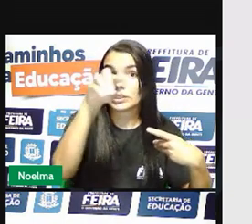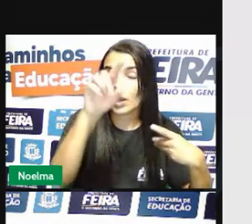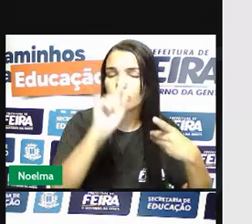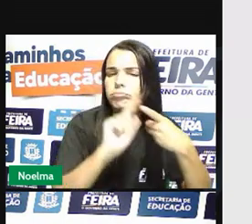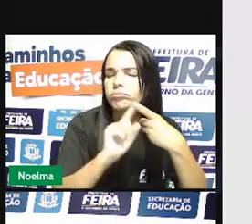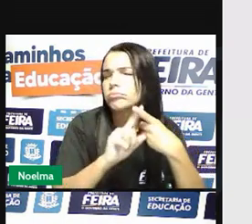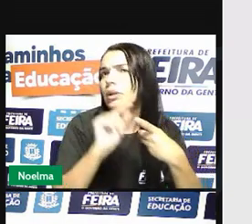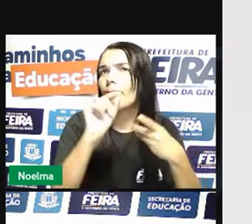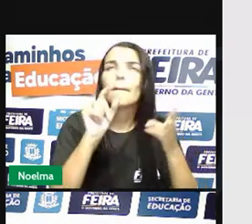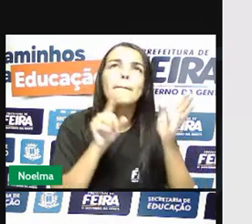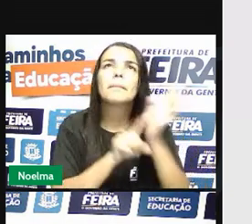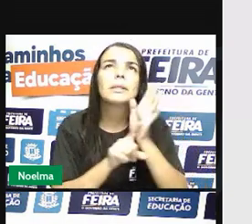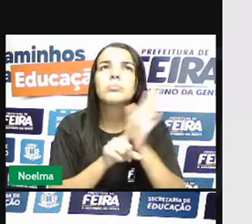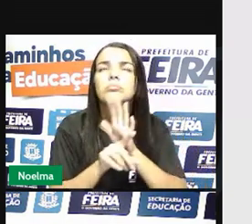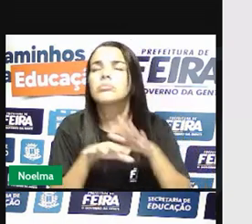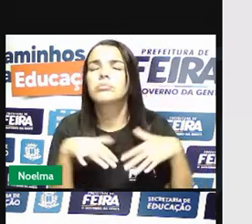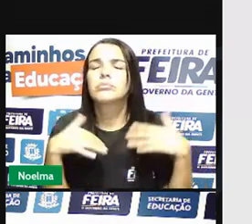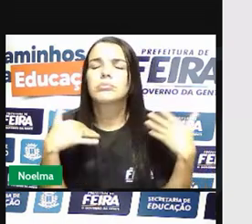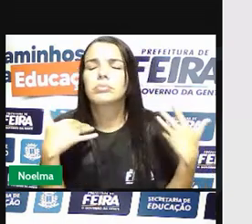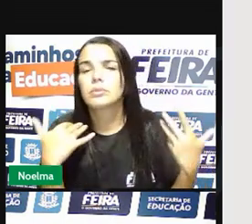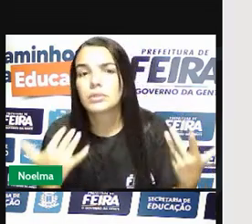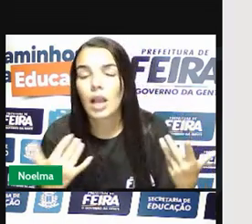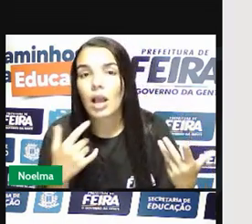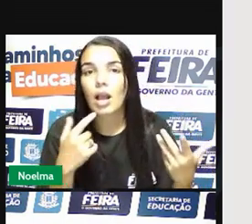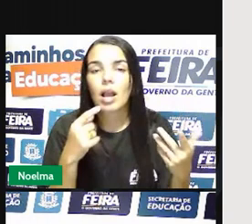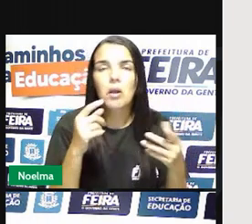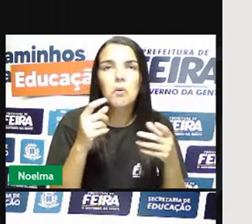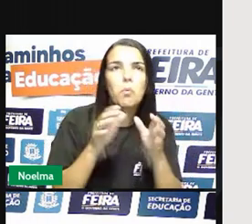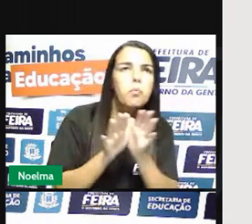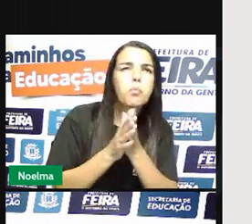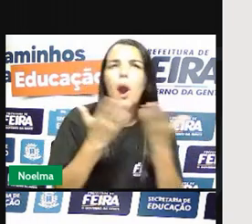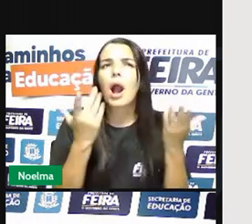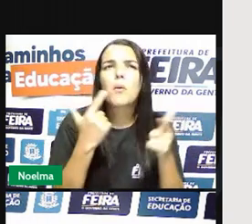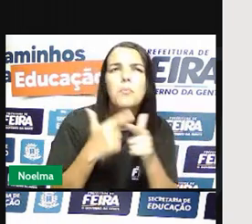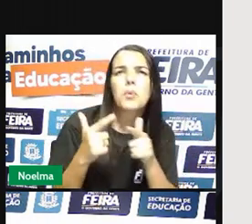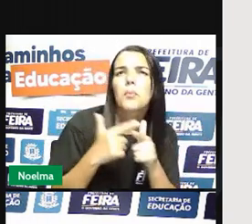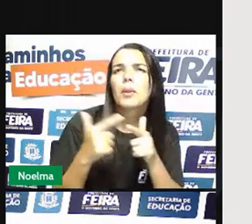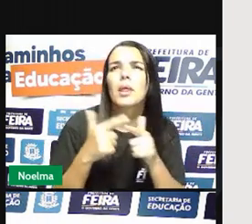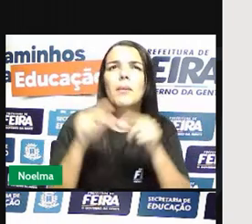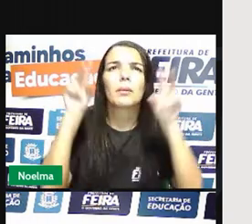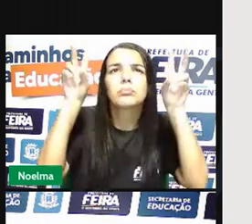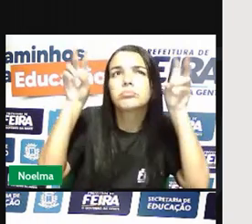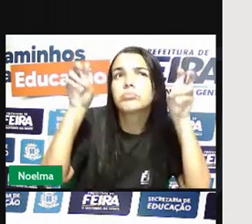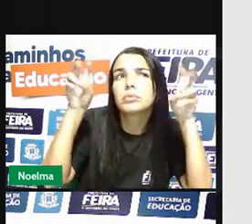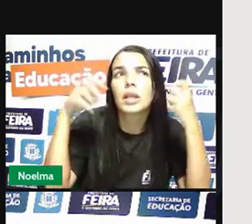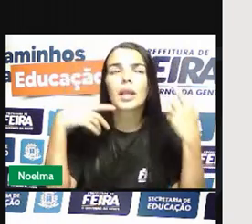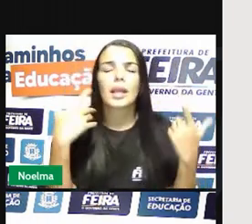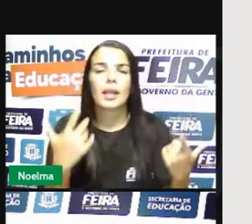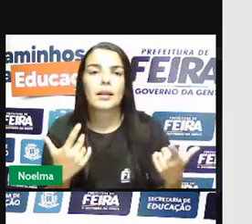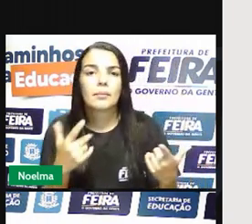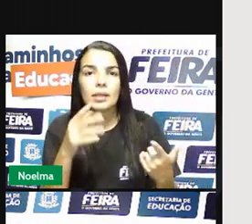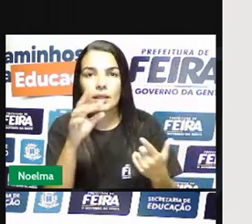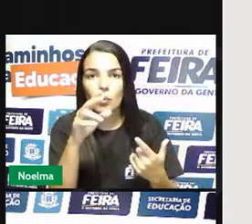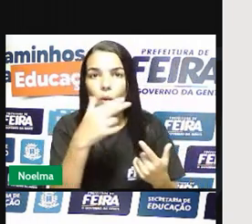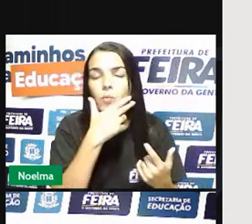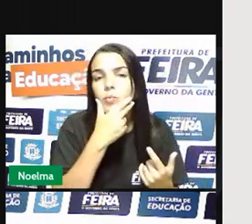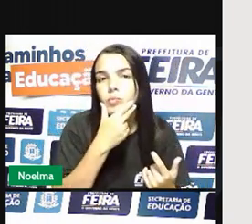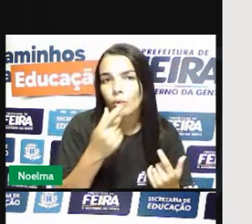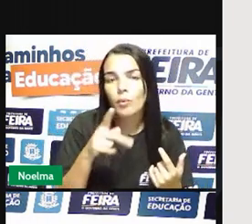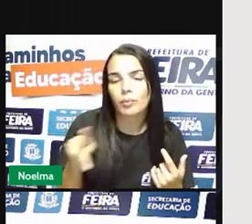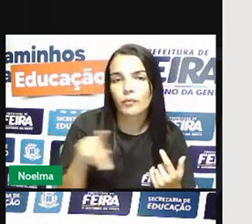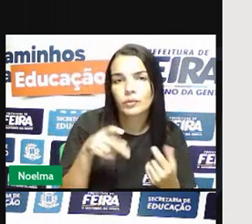Ou vai fazer uma pergunta até mesmo a respeito do tema, como ele sugeriu aí quando foi falar sobre intolerância religiosa.